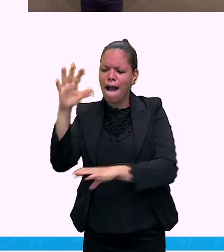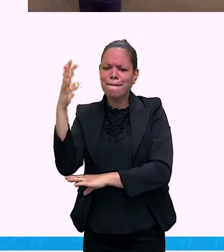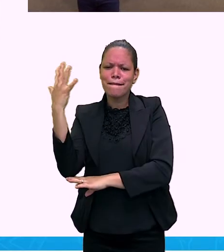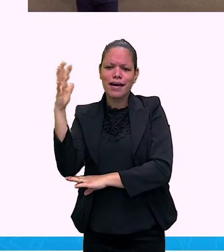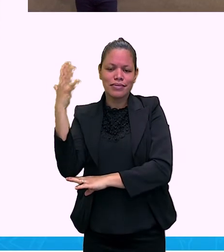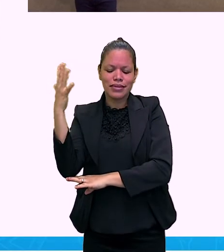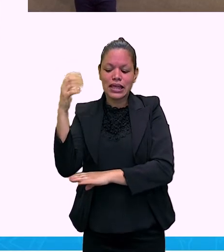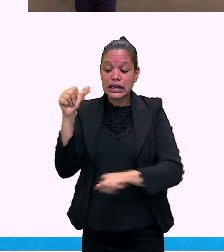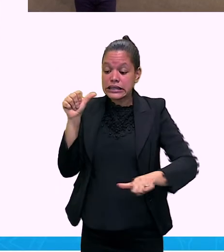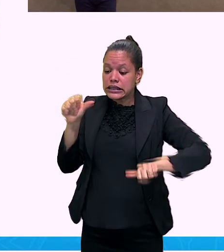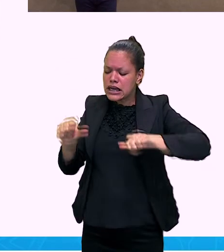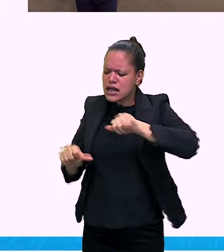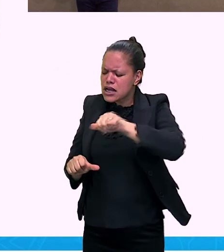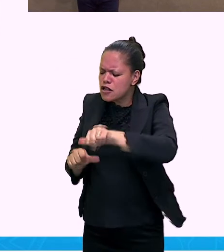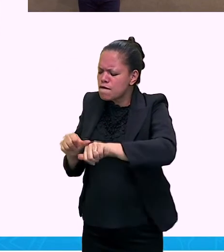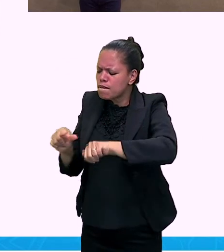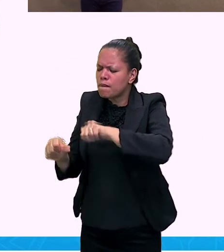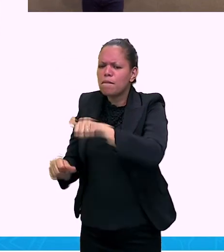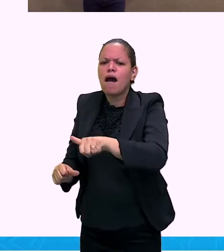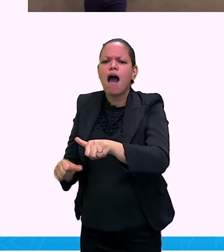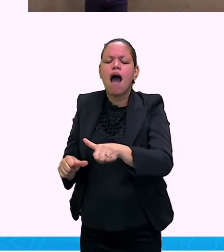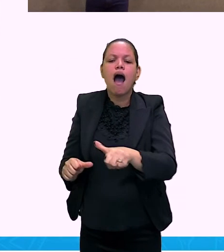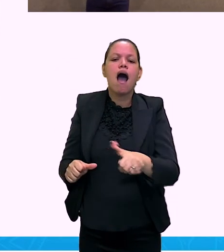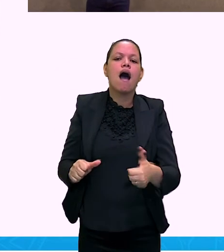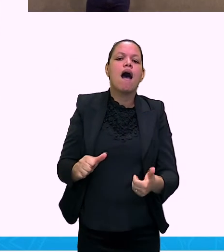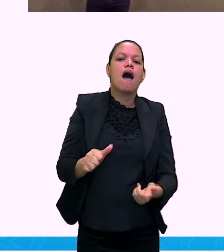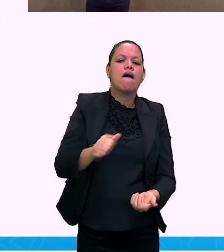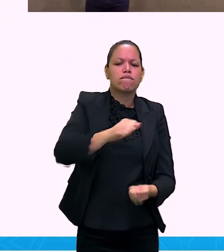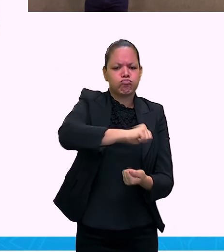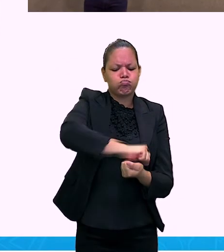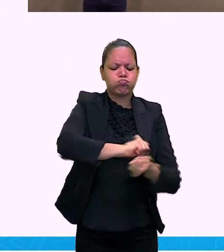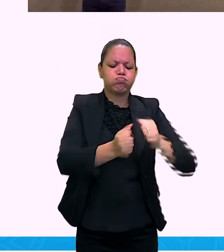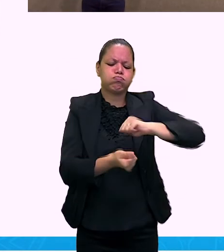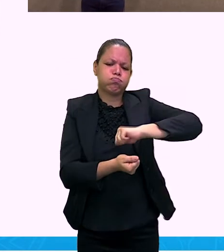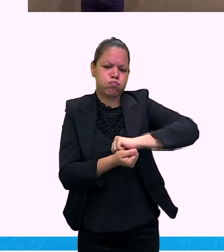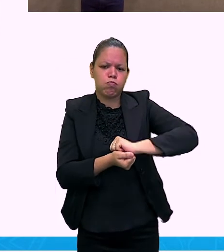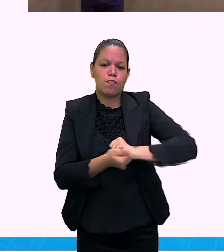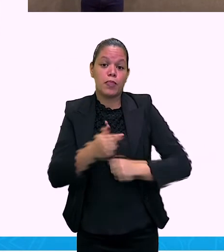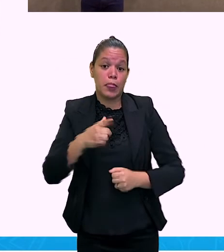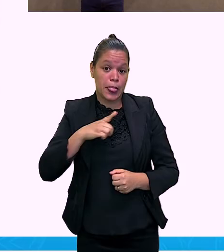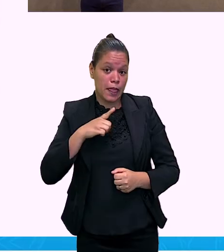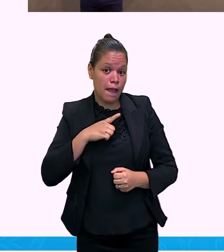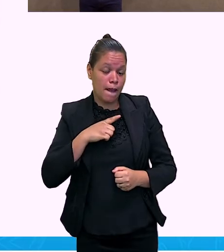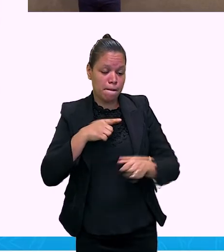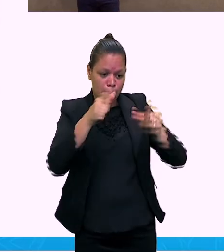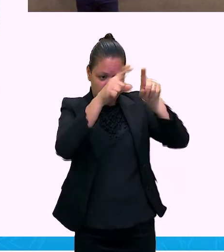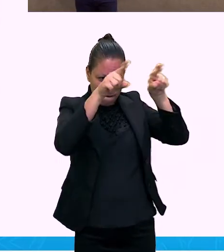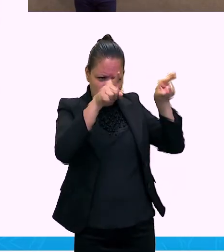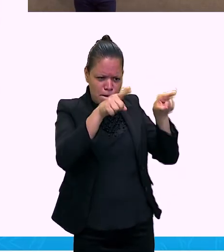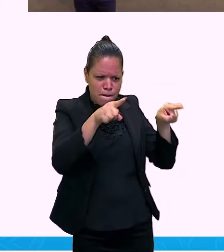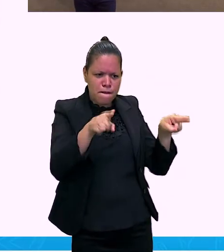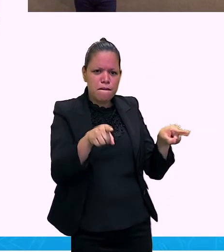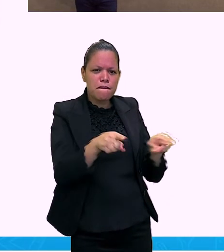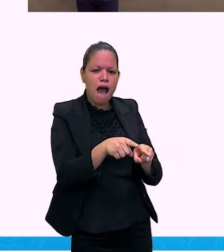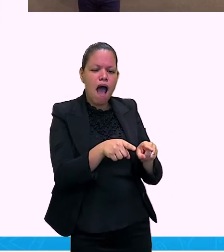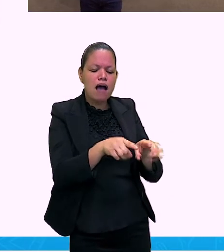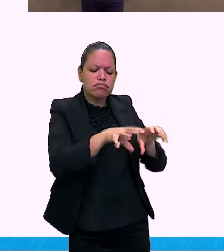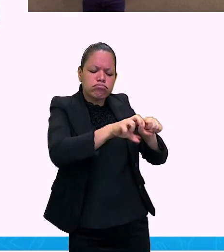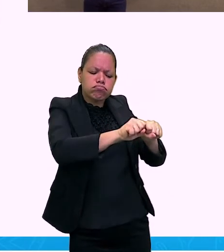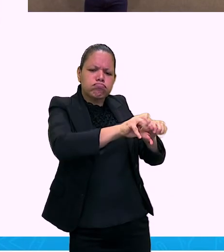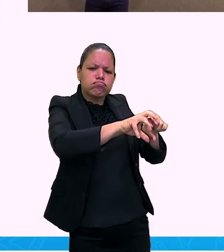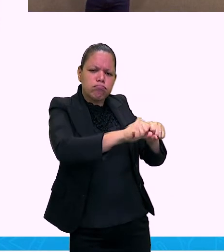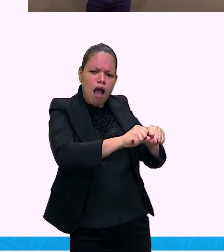artesanato. Então nós vemos aí vasos de barro com pinturas, né, feitas com próprios elementos da